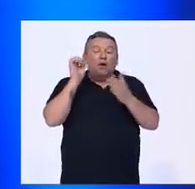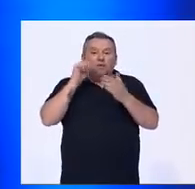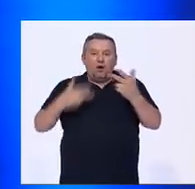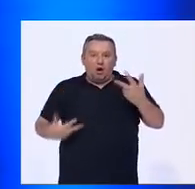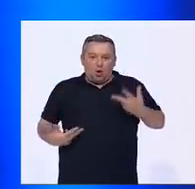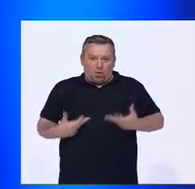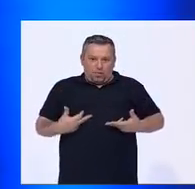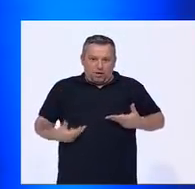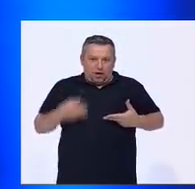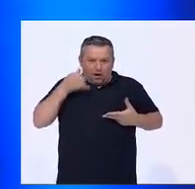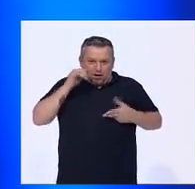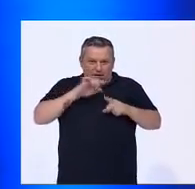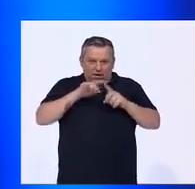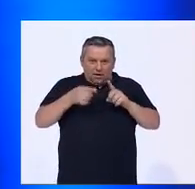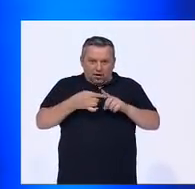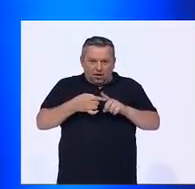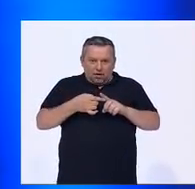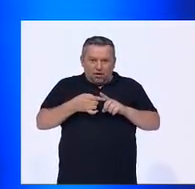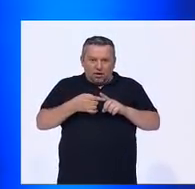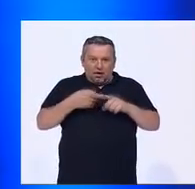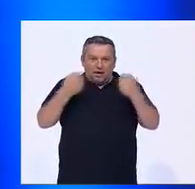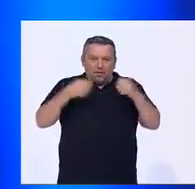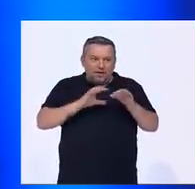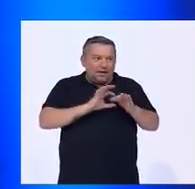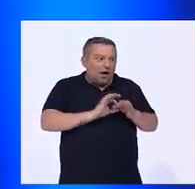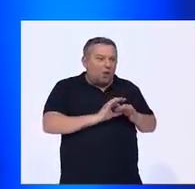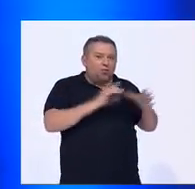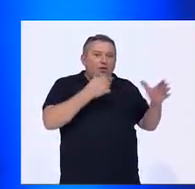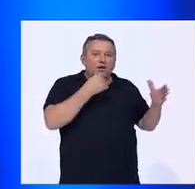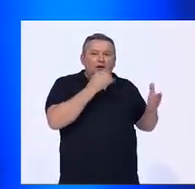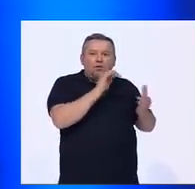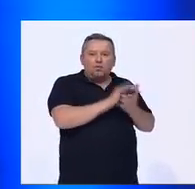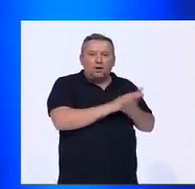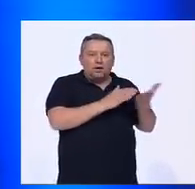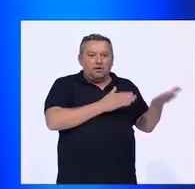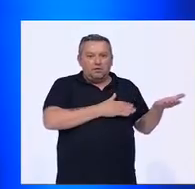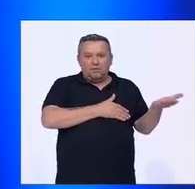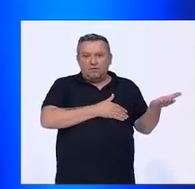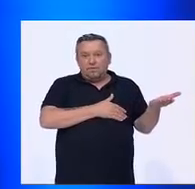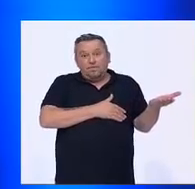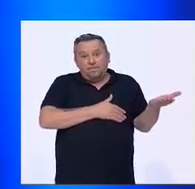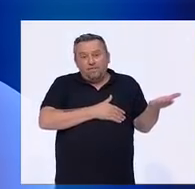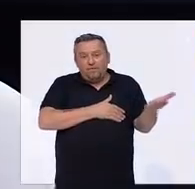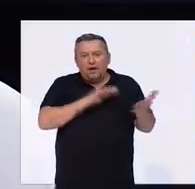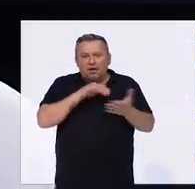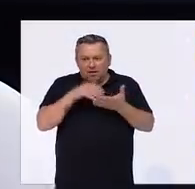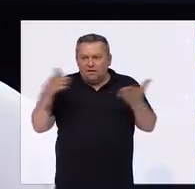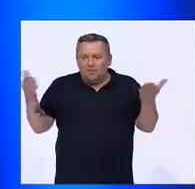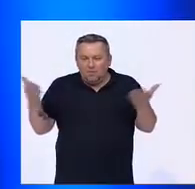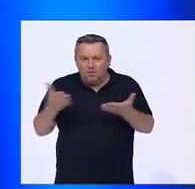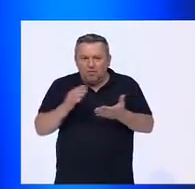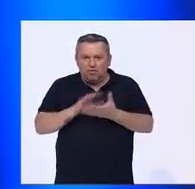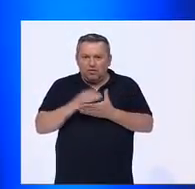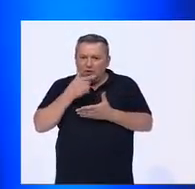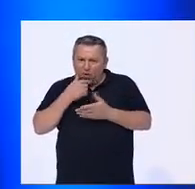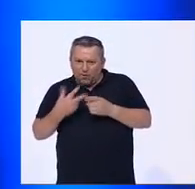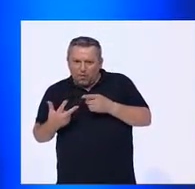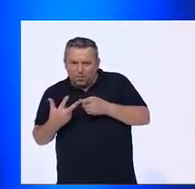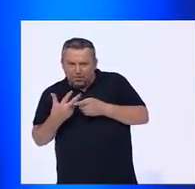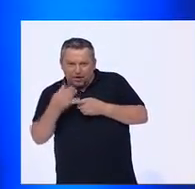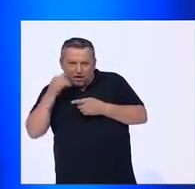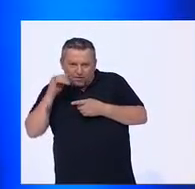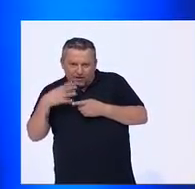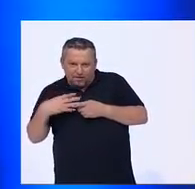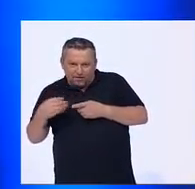de trompas, ela precisa da autorização do marido para fazer isso, Mariana. Então, ainda hoje? É, hoje a lei é assim, você não, se